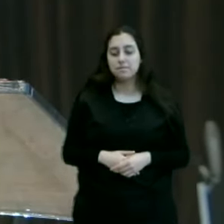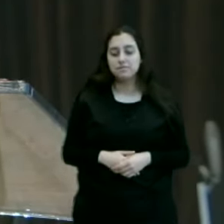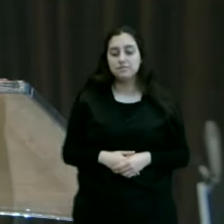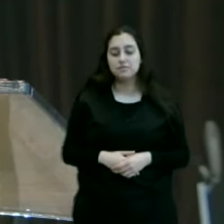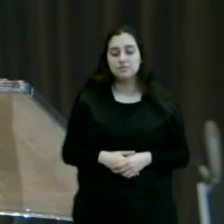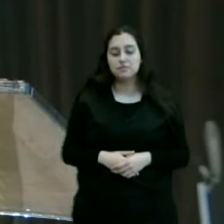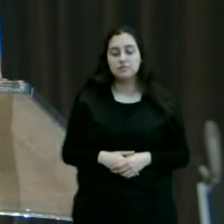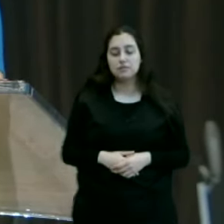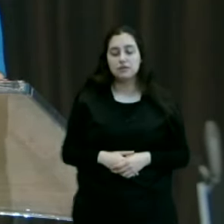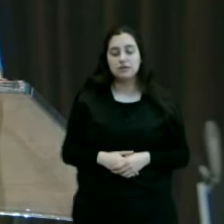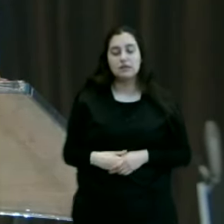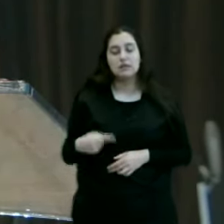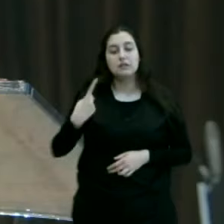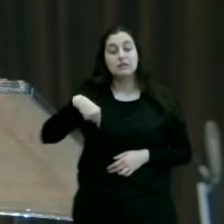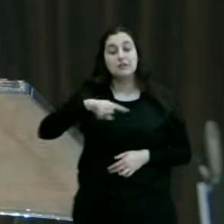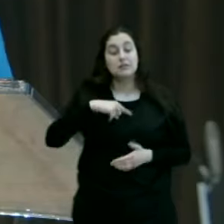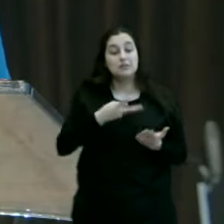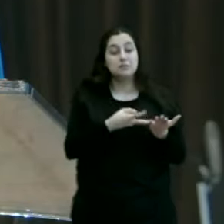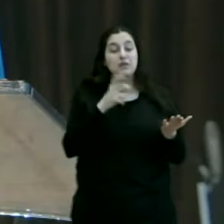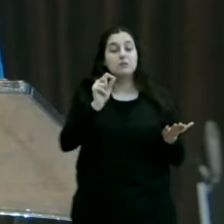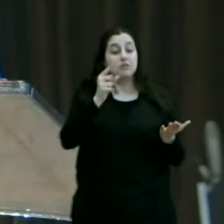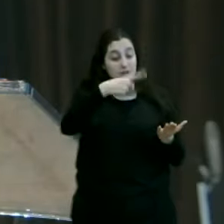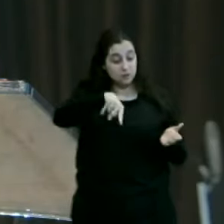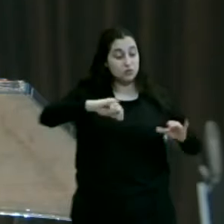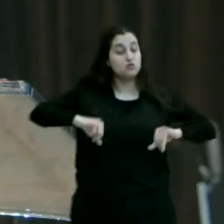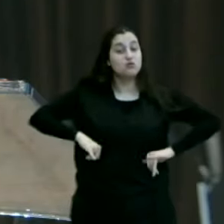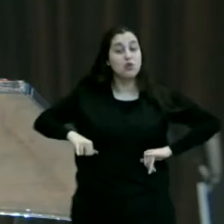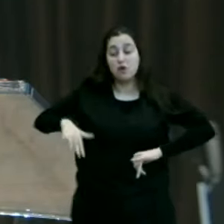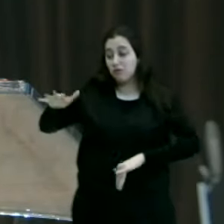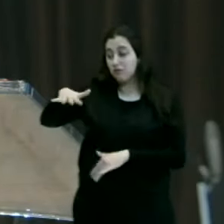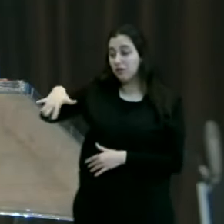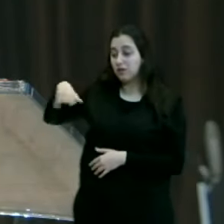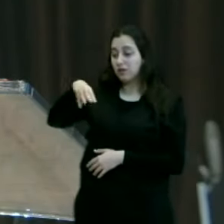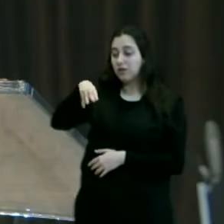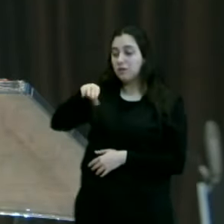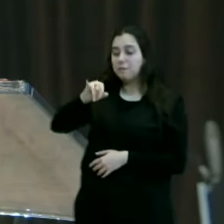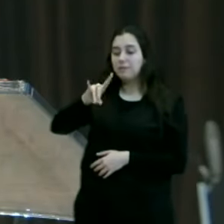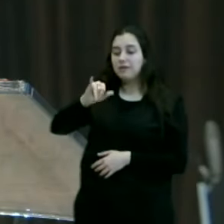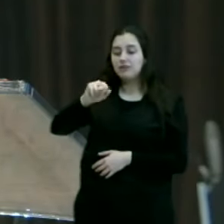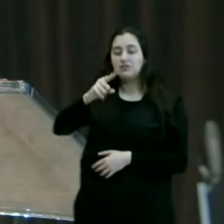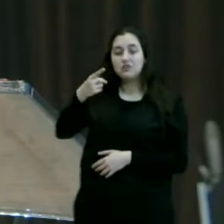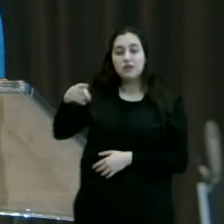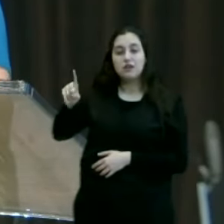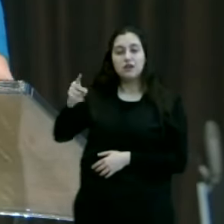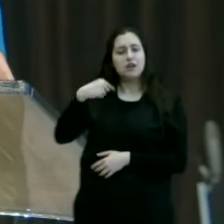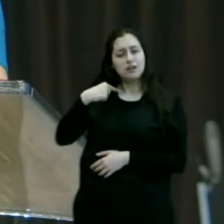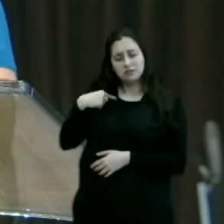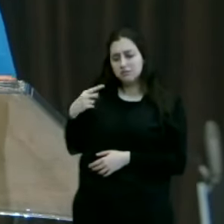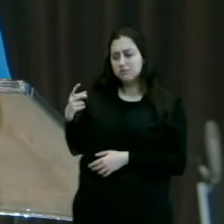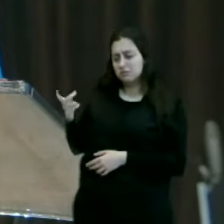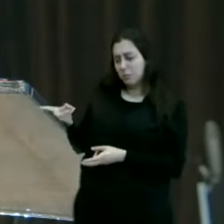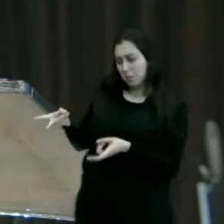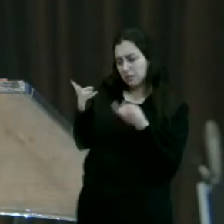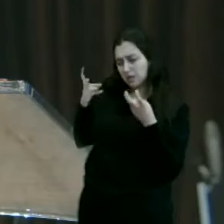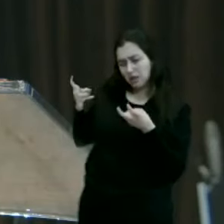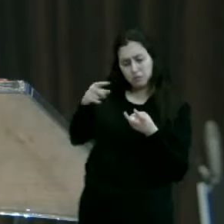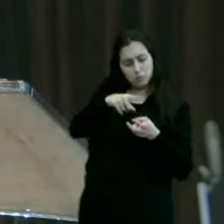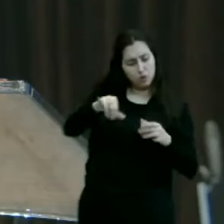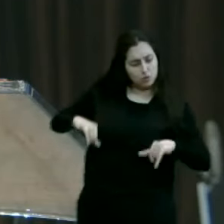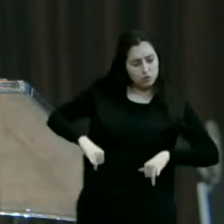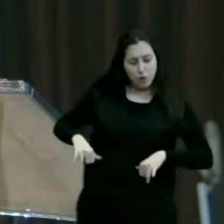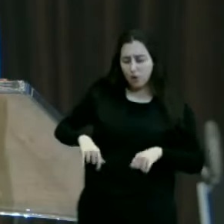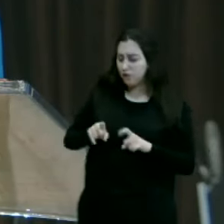que eles estavam sofrendo com os midianitas. E eu fui estudar bastante a respeito essa semana. Os